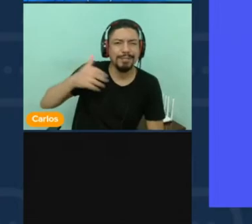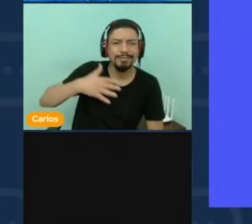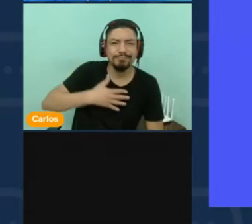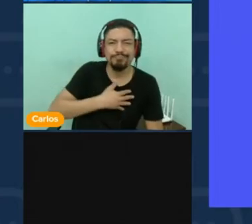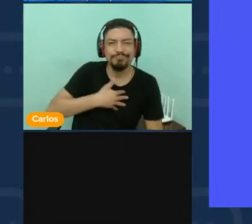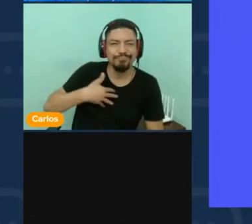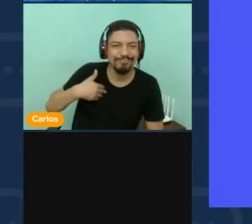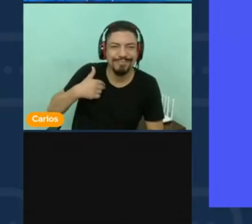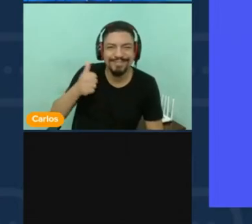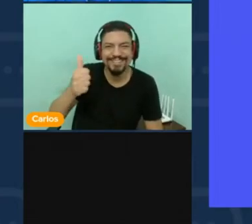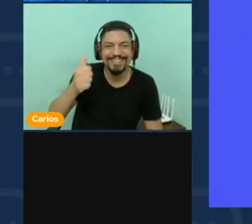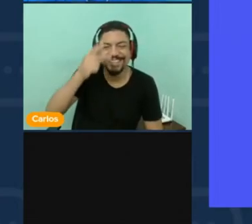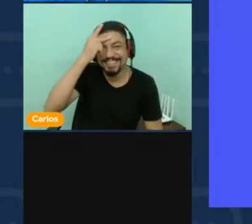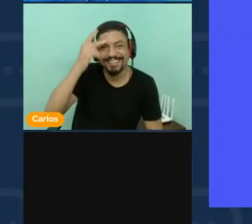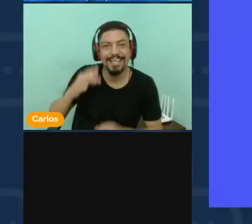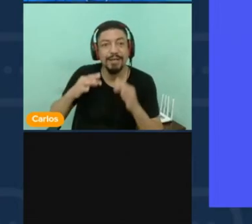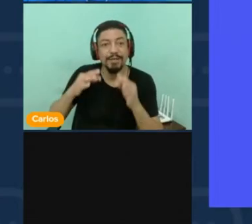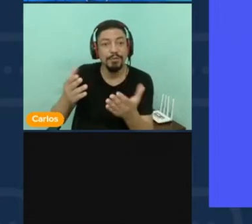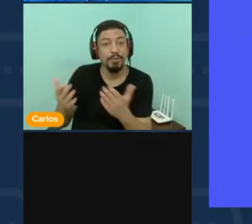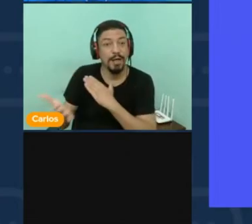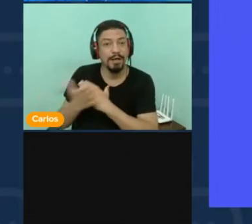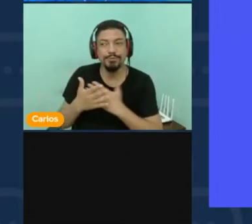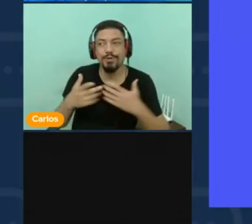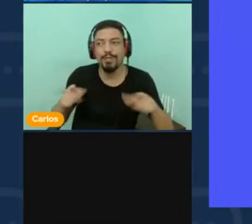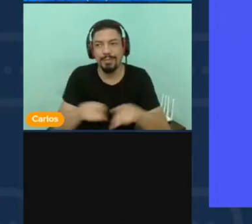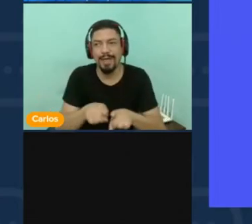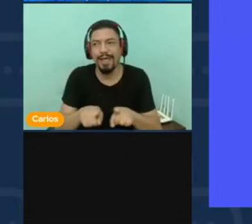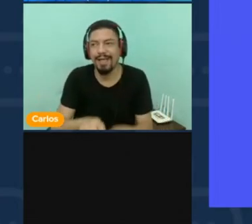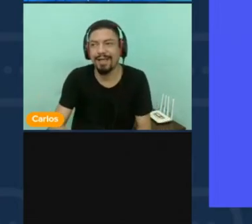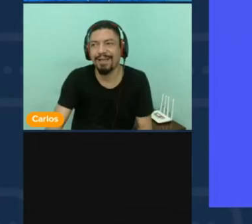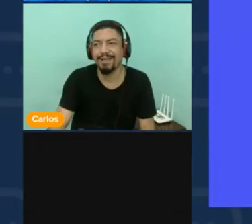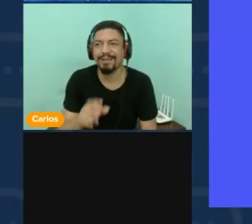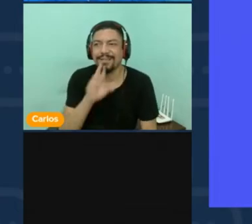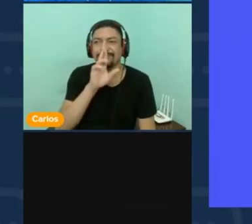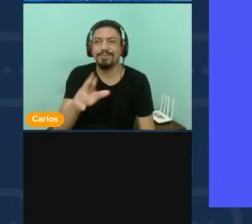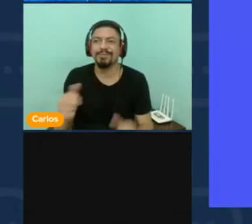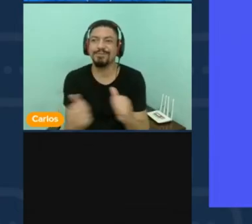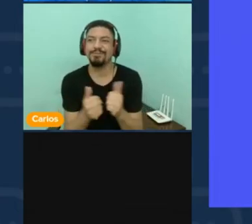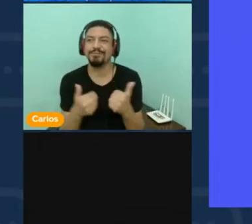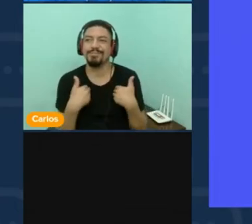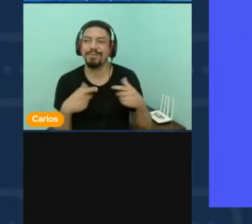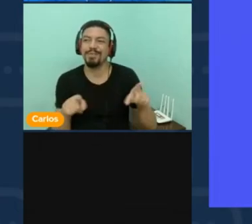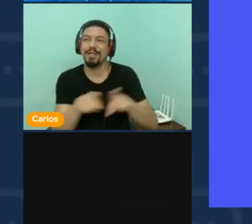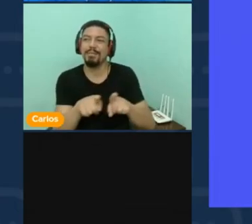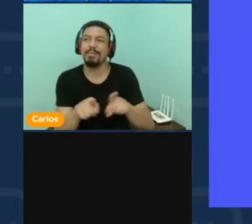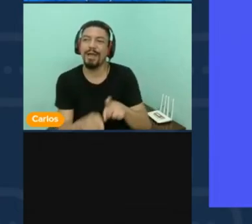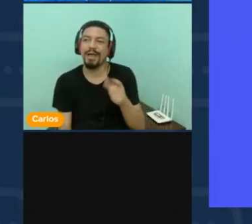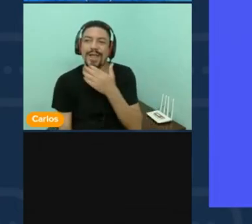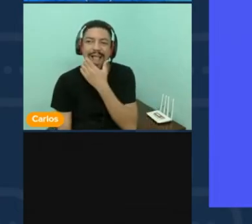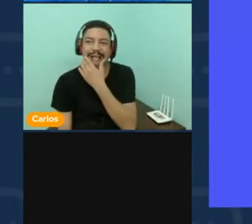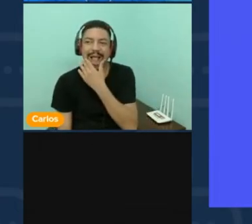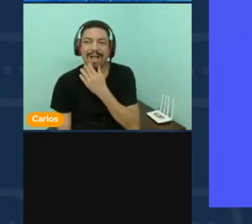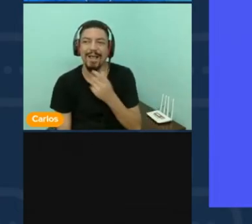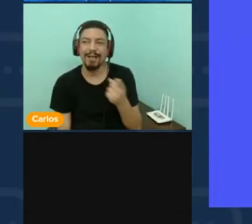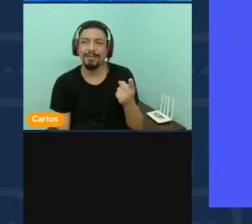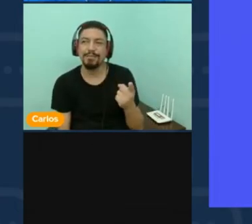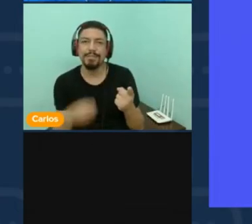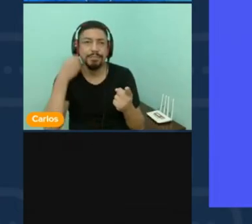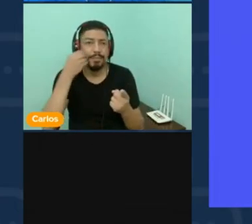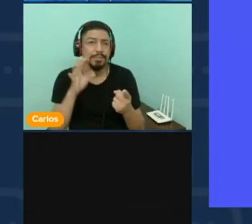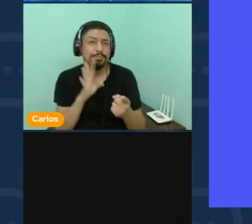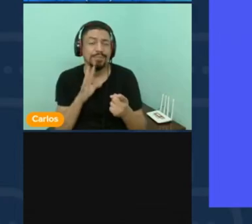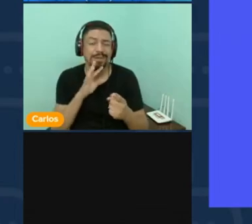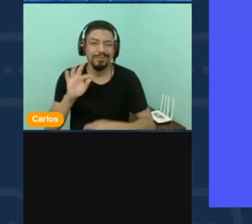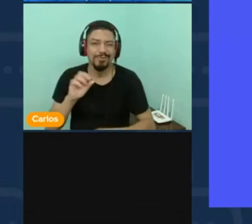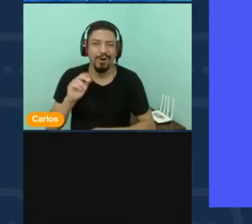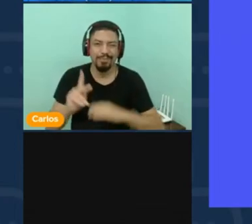tranquilo. A galera também ajudou, tá? Responderam junto comigo aqui. Foi super legal. Uma experiência super top